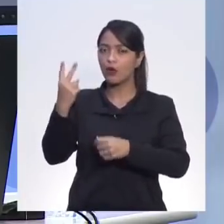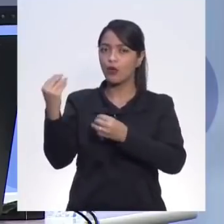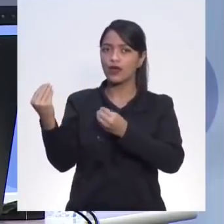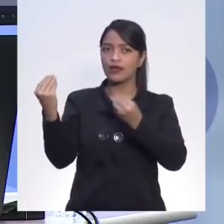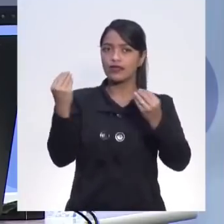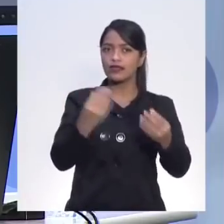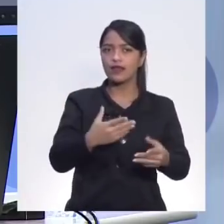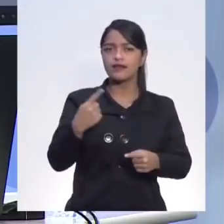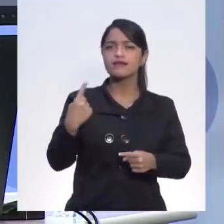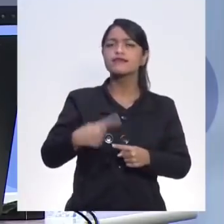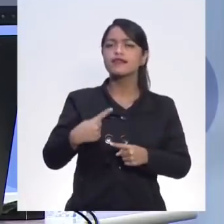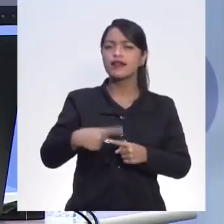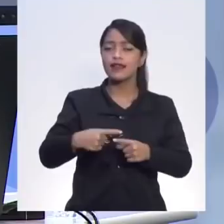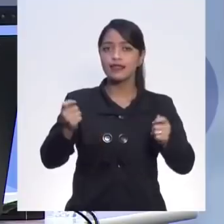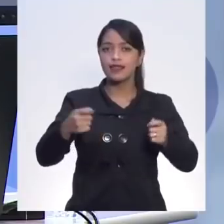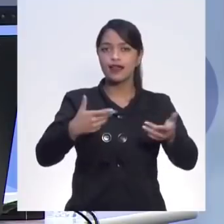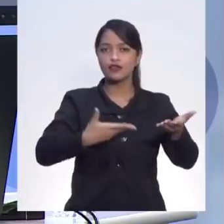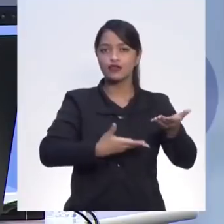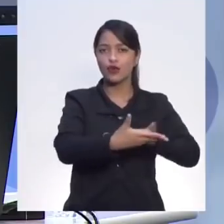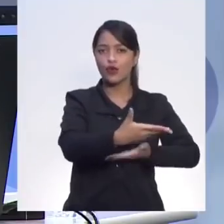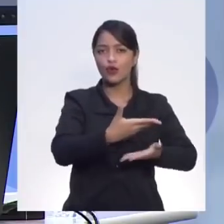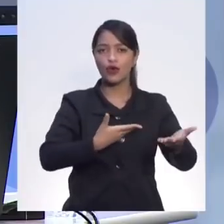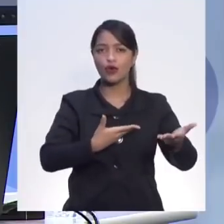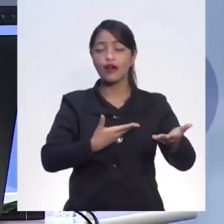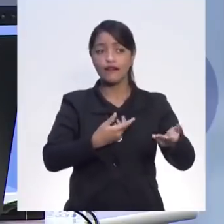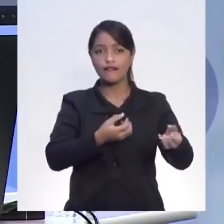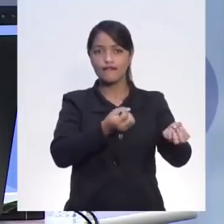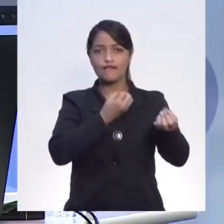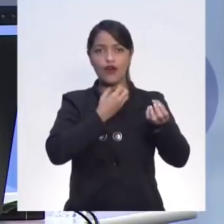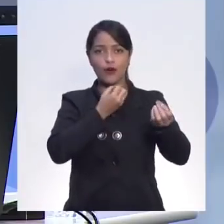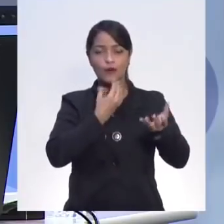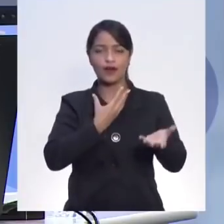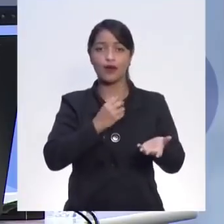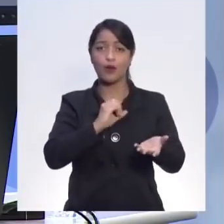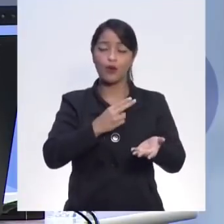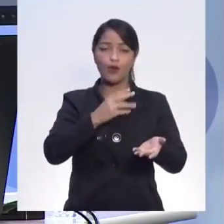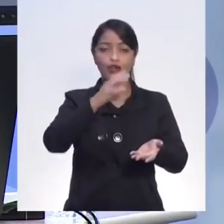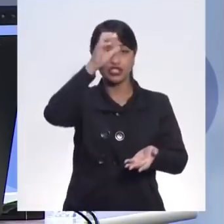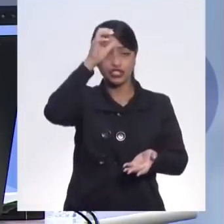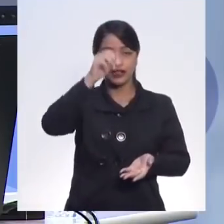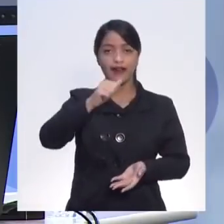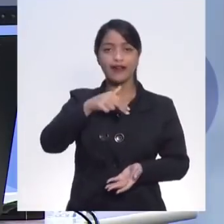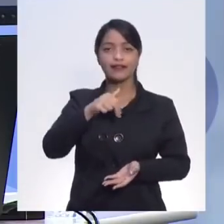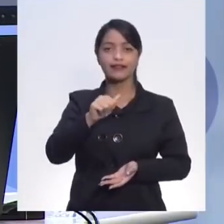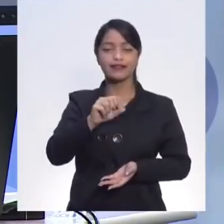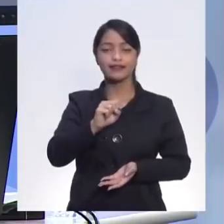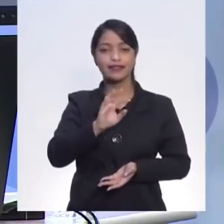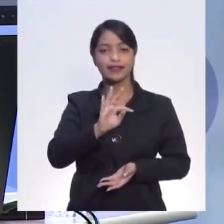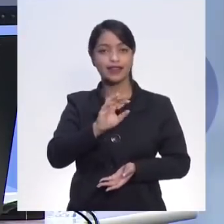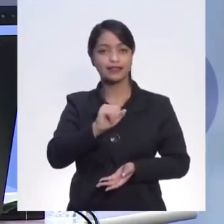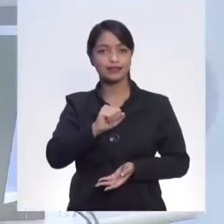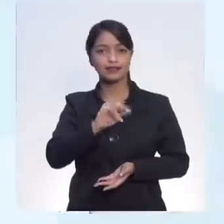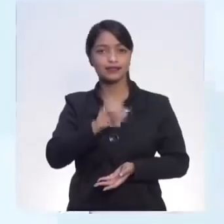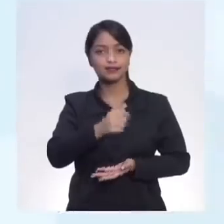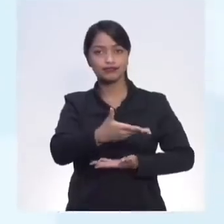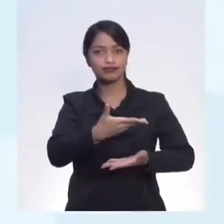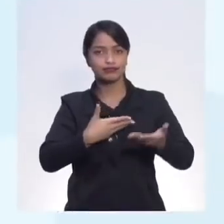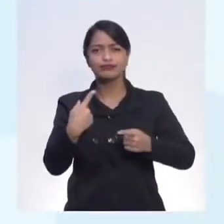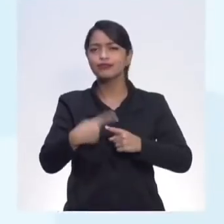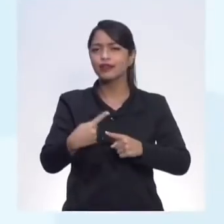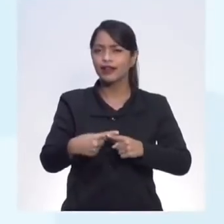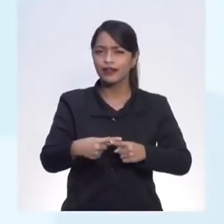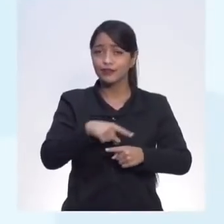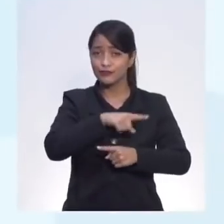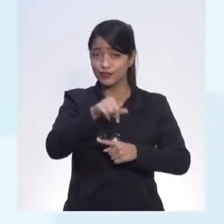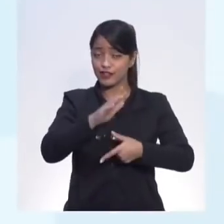de valor para ser trocado pela informação ou pela tia Anastácia. Por que será? Então, vocês vão aí ativar os